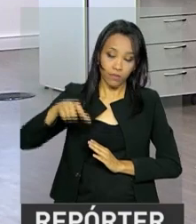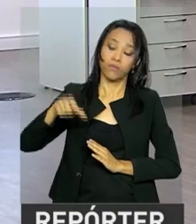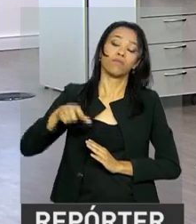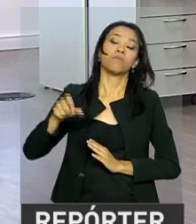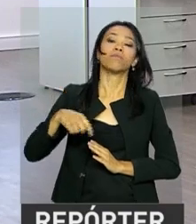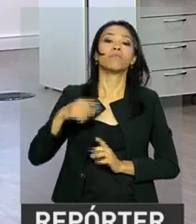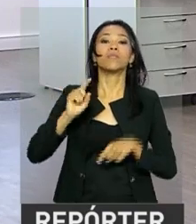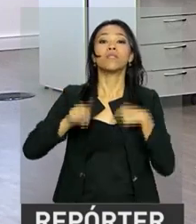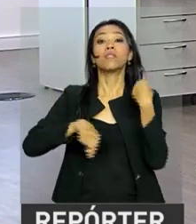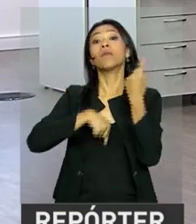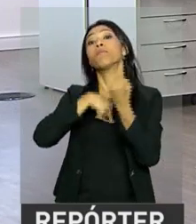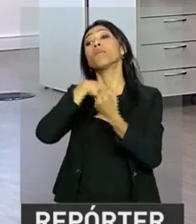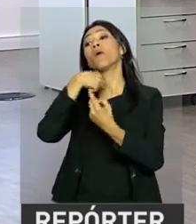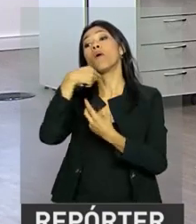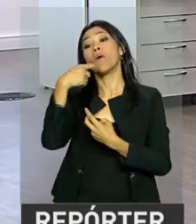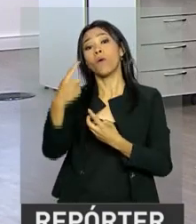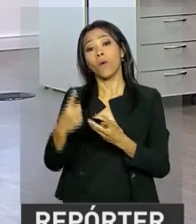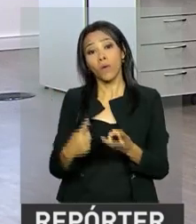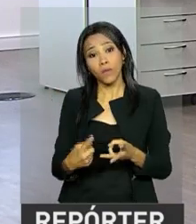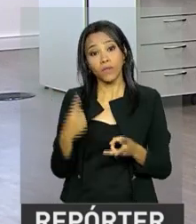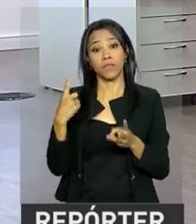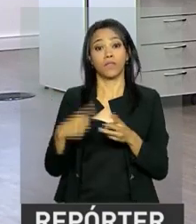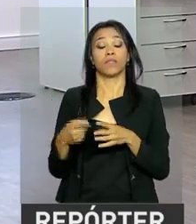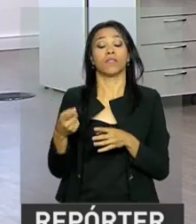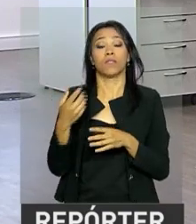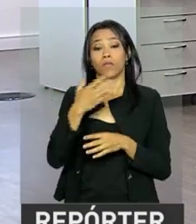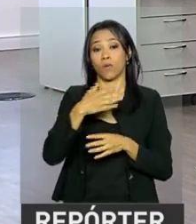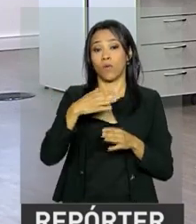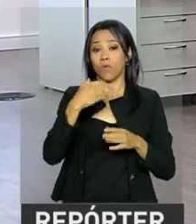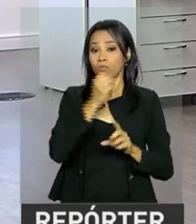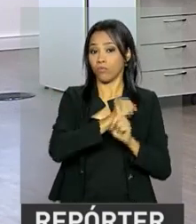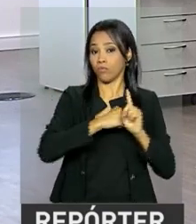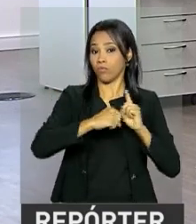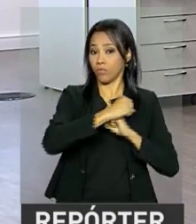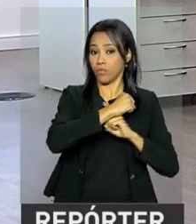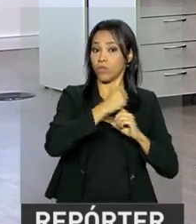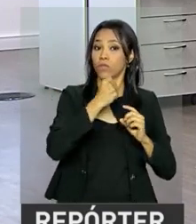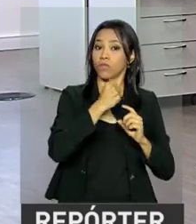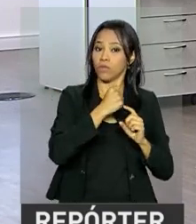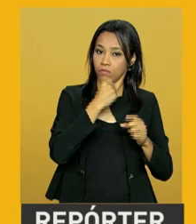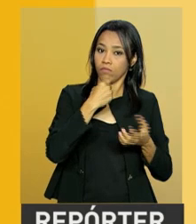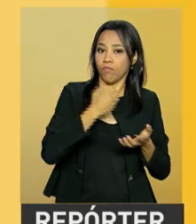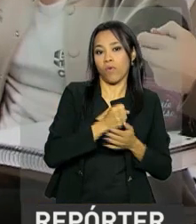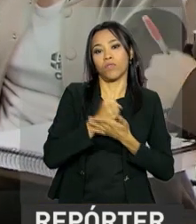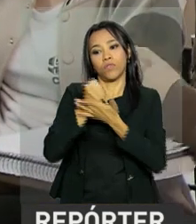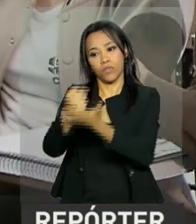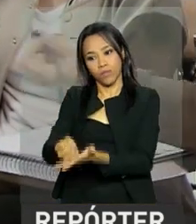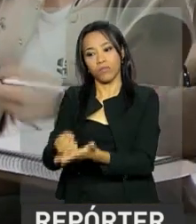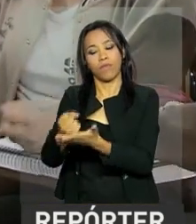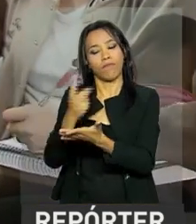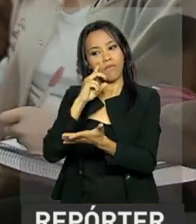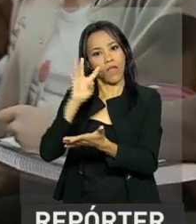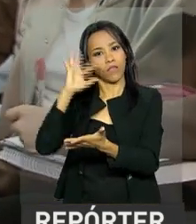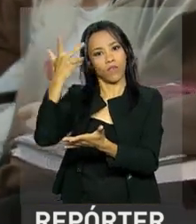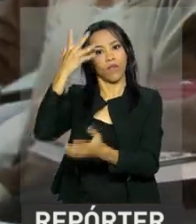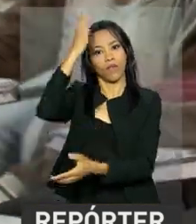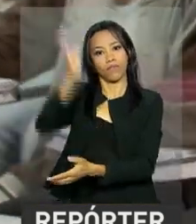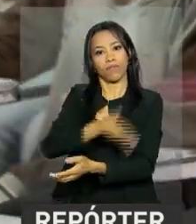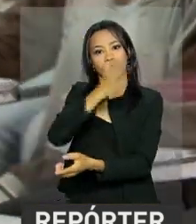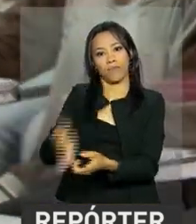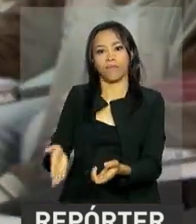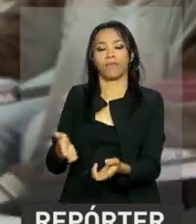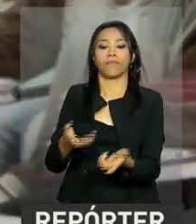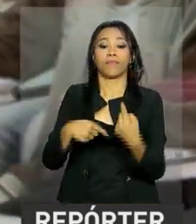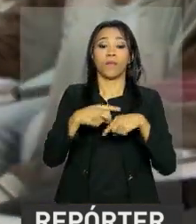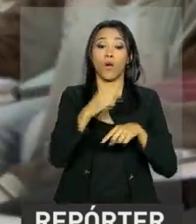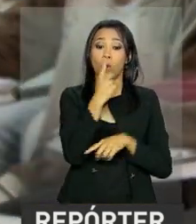benefício e somente depois com o acompanhamento da Assistência Social é que esse benefício pode chegar ao cancelamento a estimativa do ministério é que mais